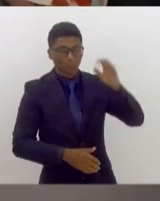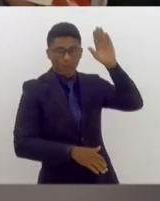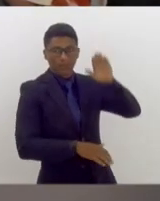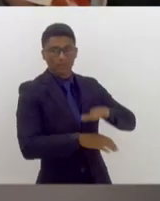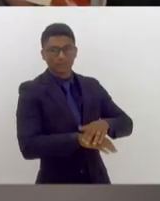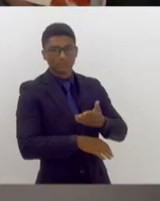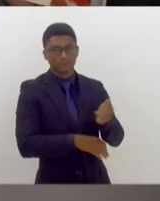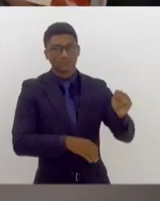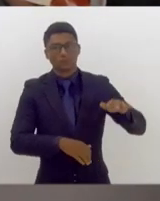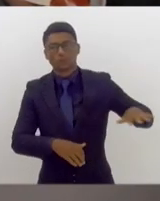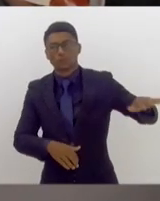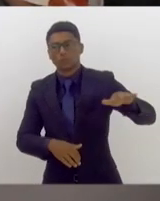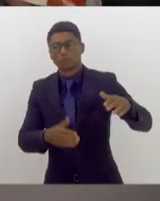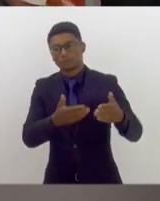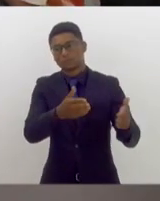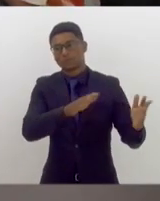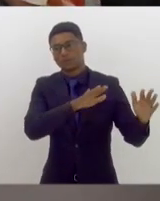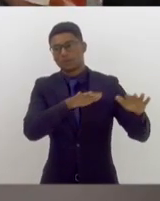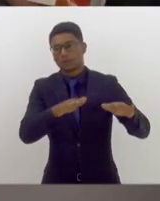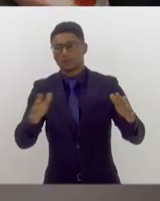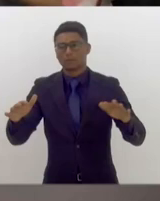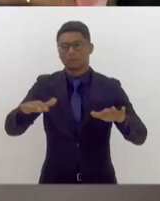colegas aqui presentes também.